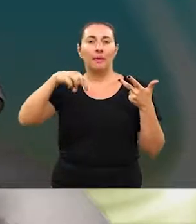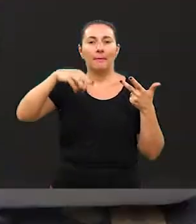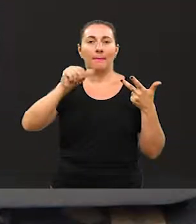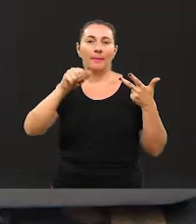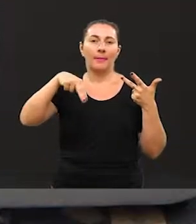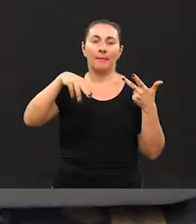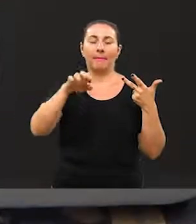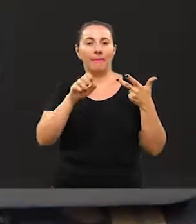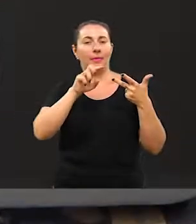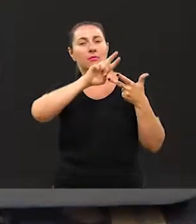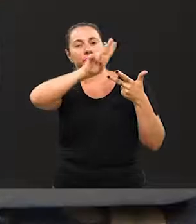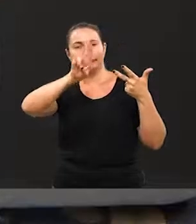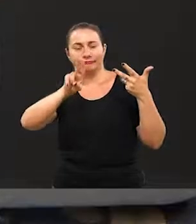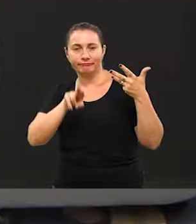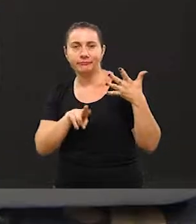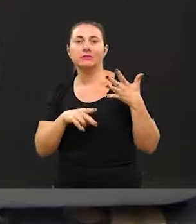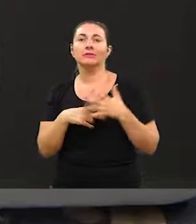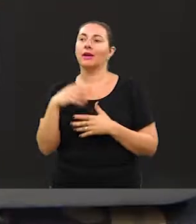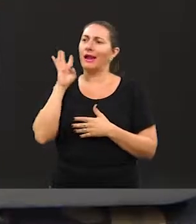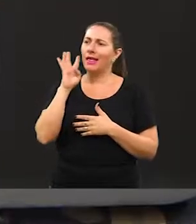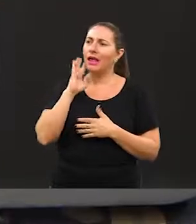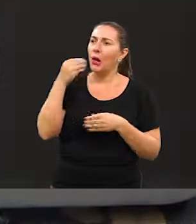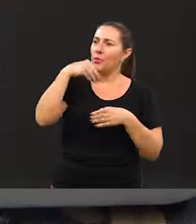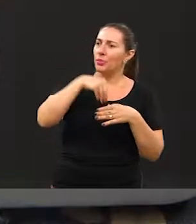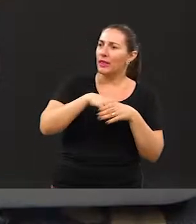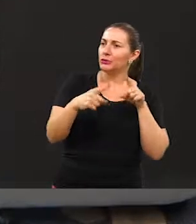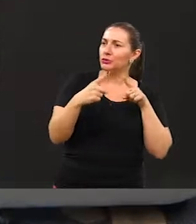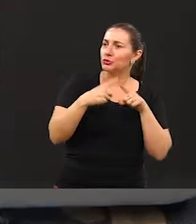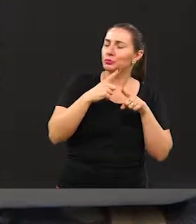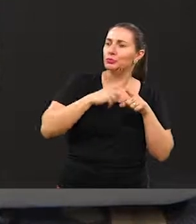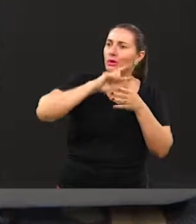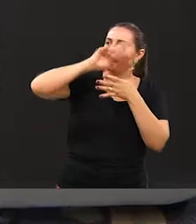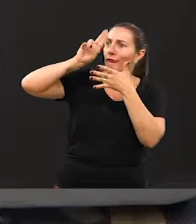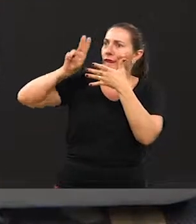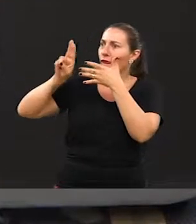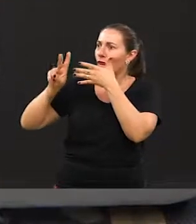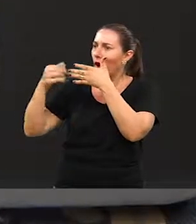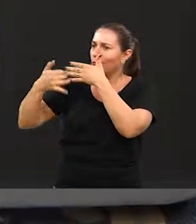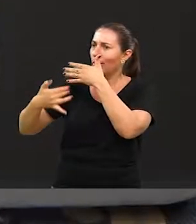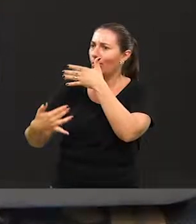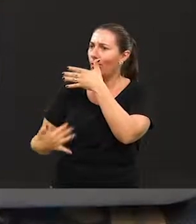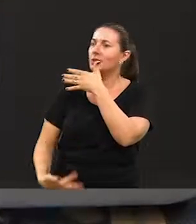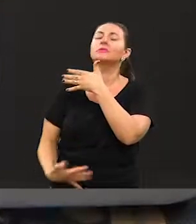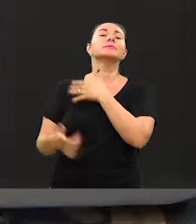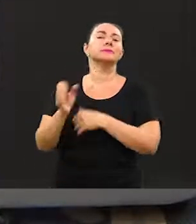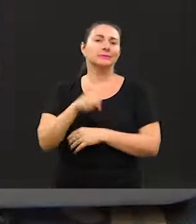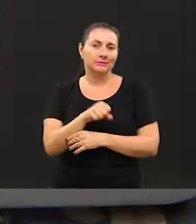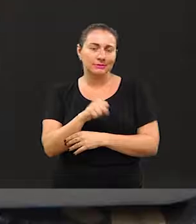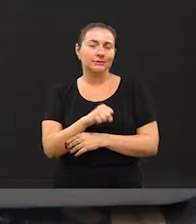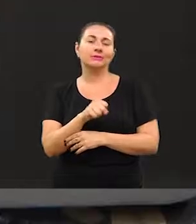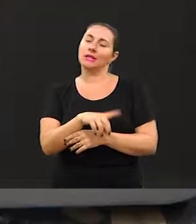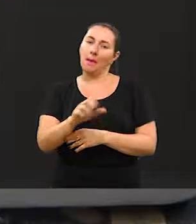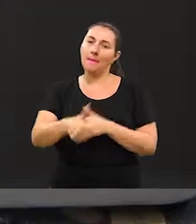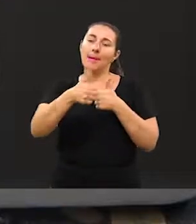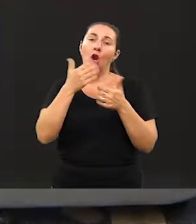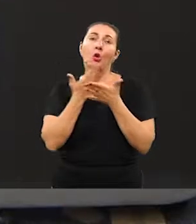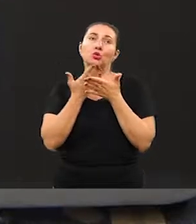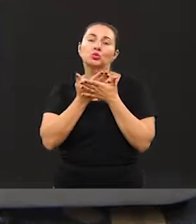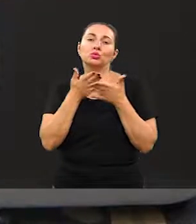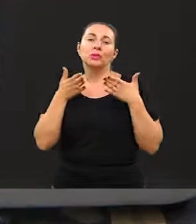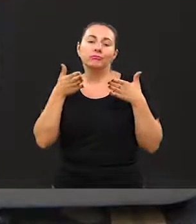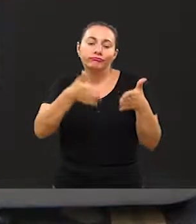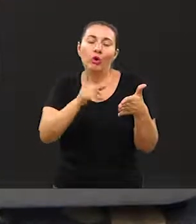outras. É legal que dentro de um estilo de dança existem vários subestilos, digamos assim. Muitos subestilos. Então pra estudar, assim, realmente é mais fácil focar